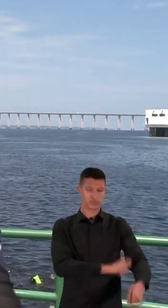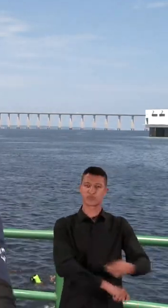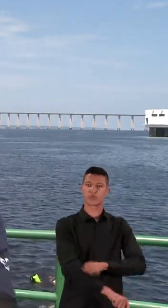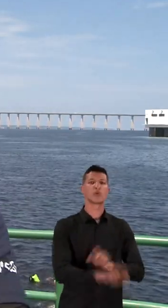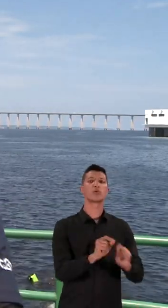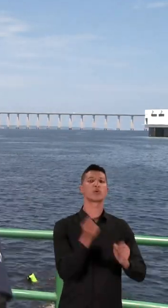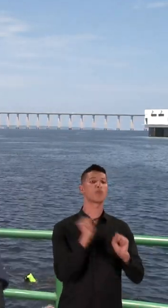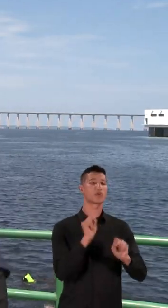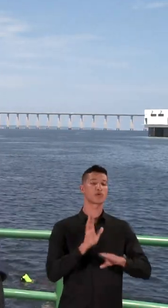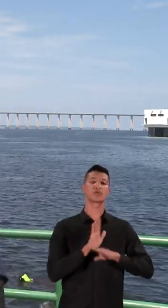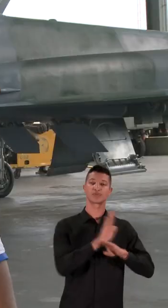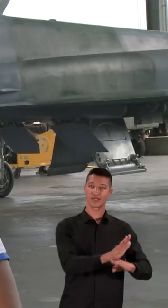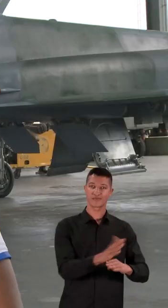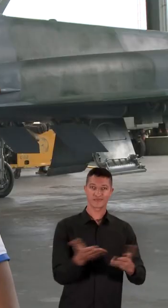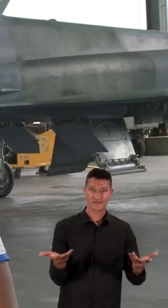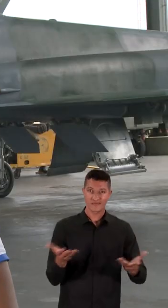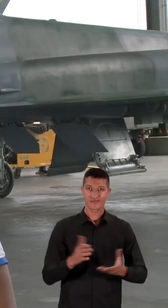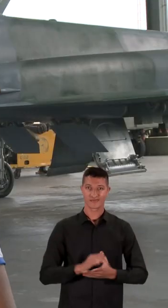e falar assim, o que eu posso te ajudar?